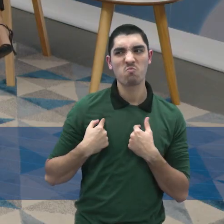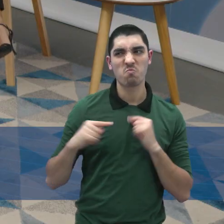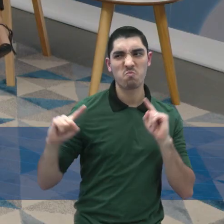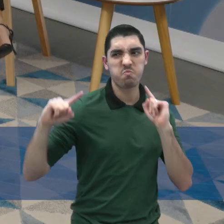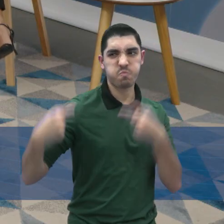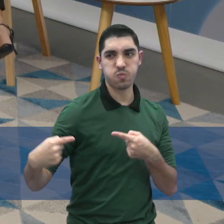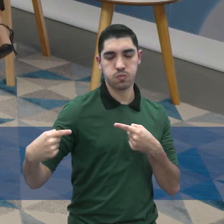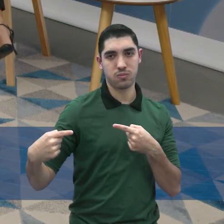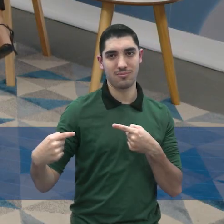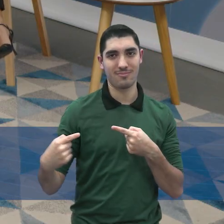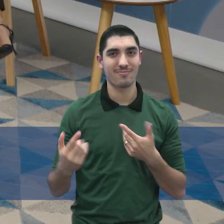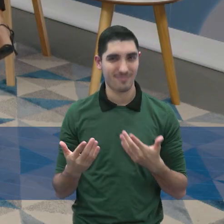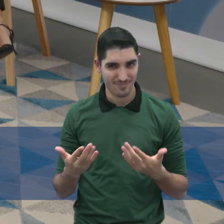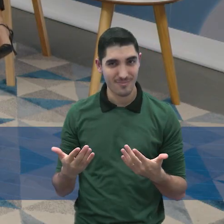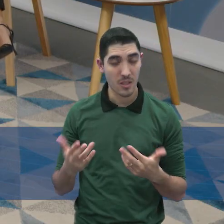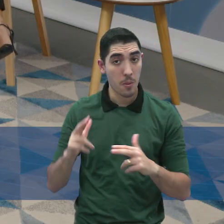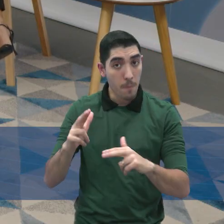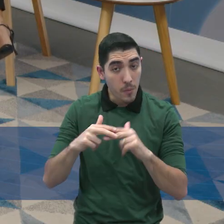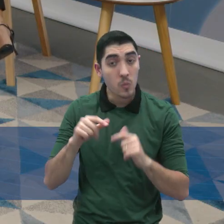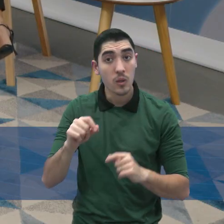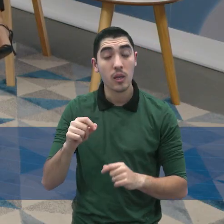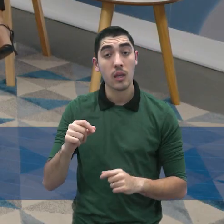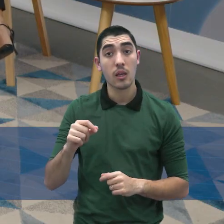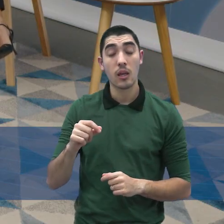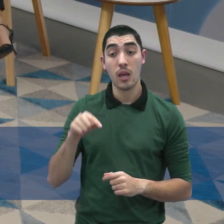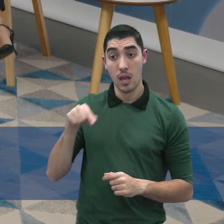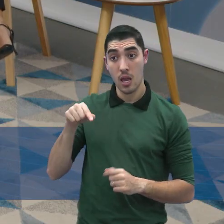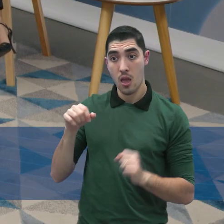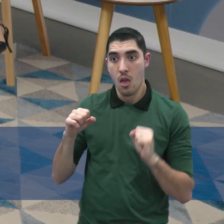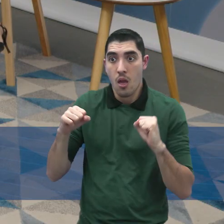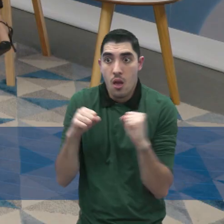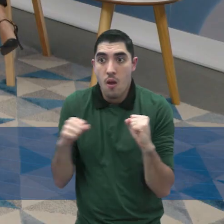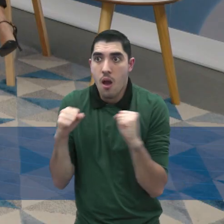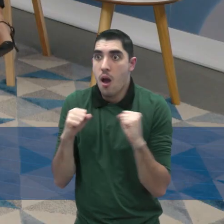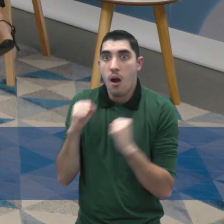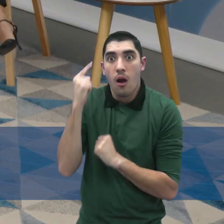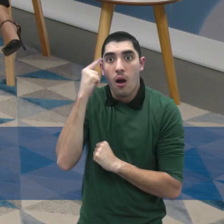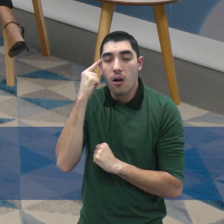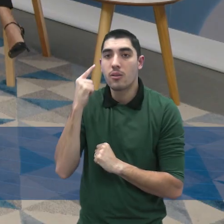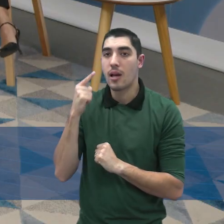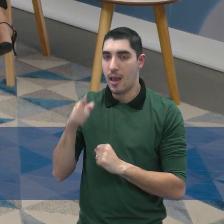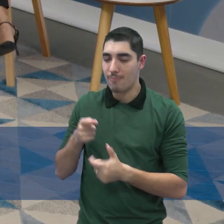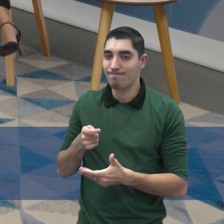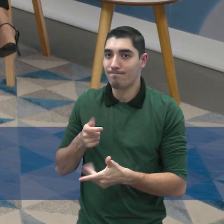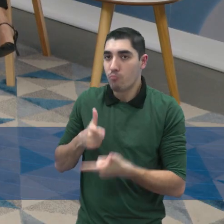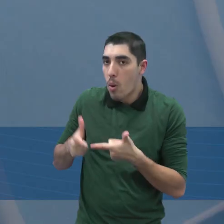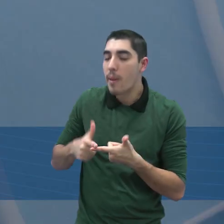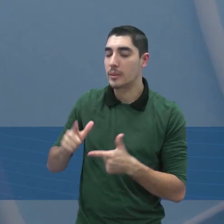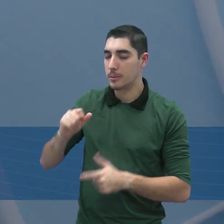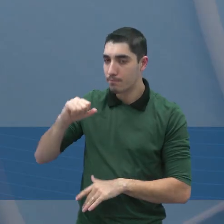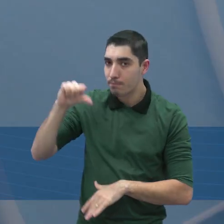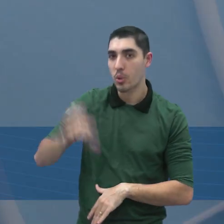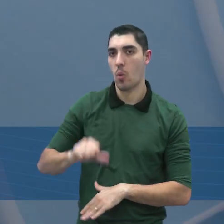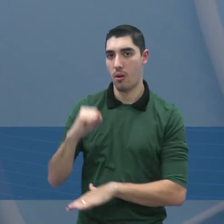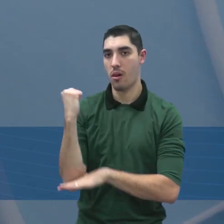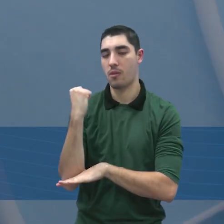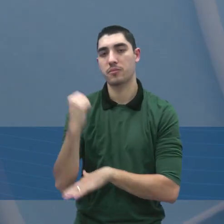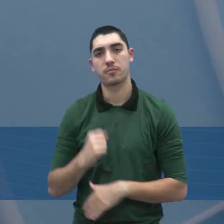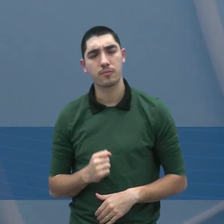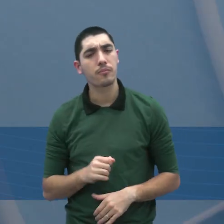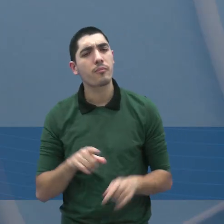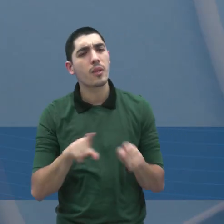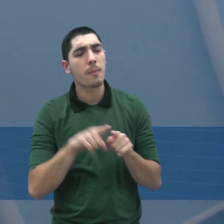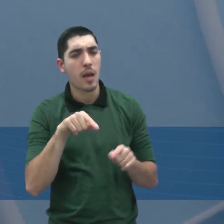grande diferença é a rigidez que o fanatismo traz. E aí o fanatismo, ele também seja lá em